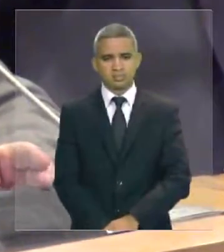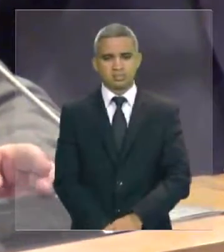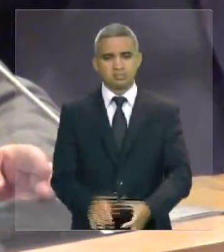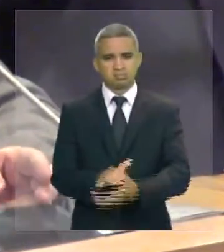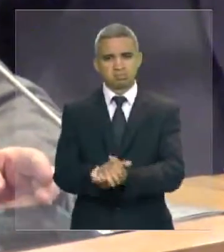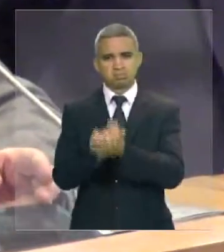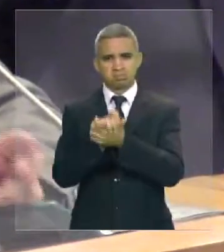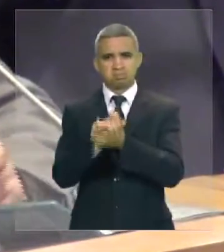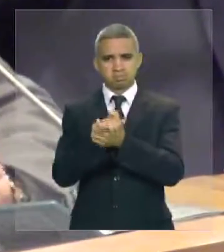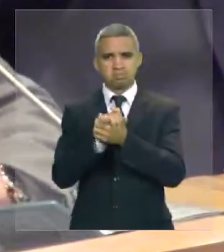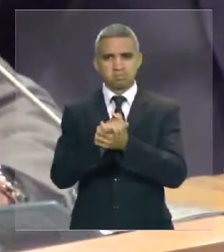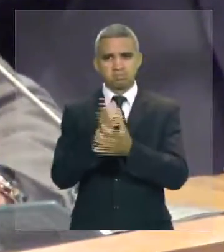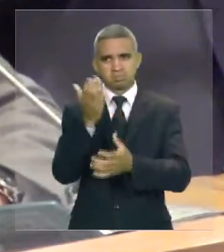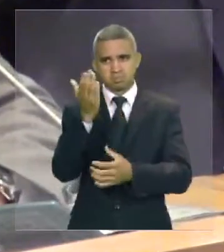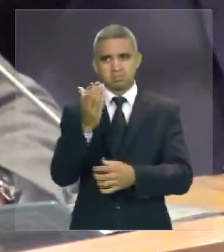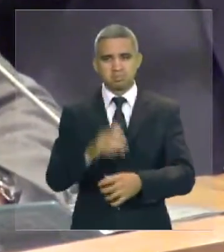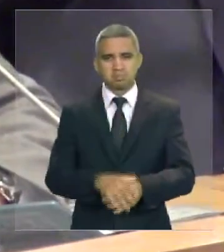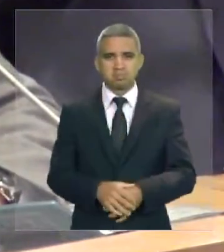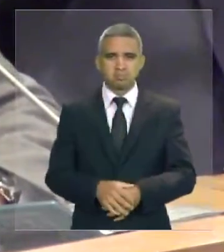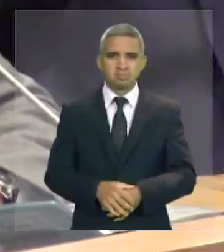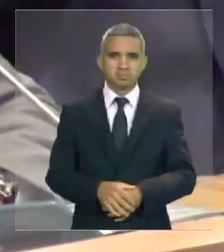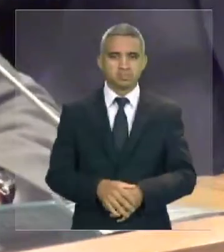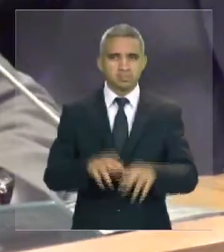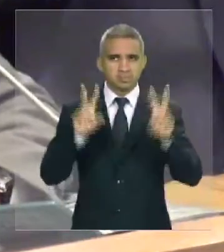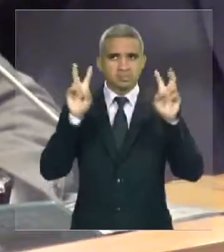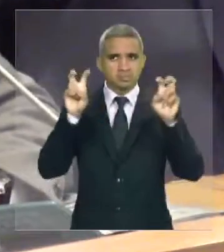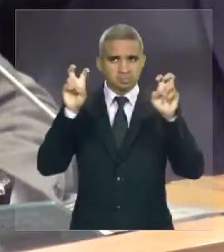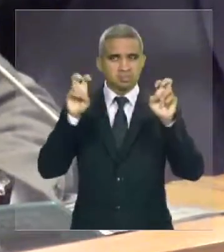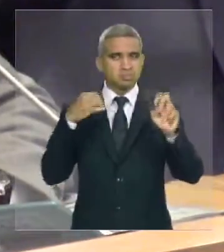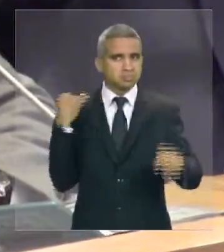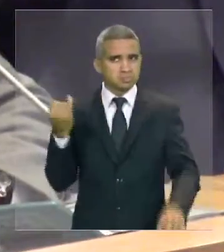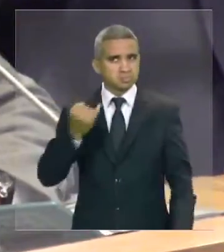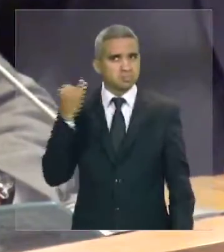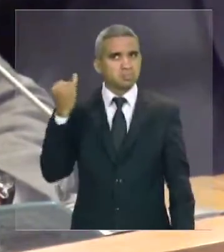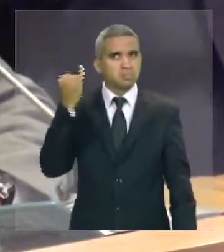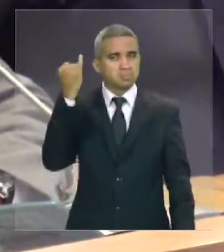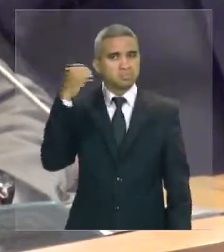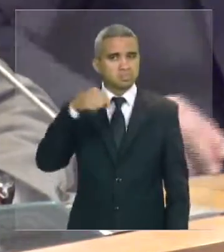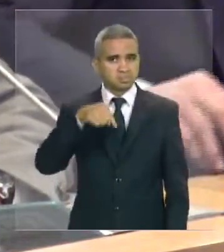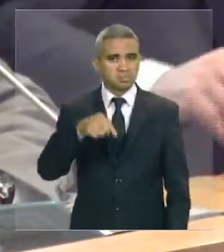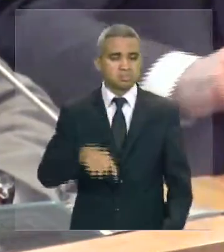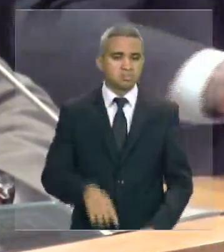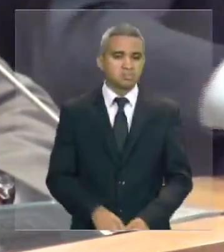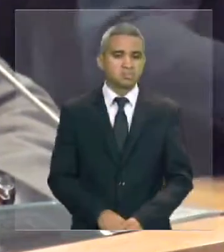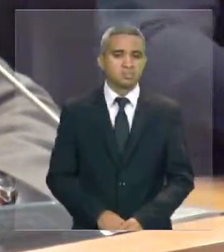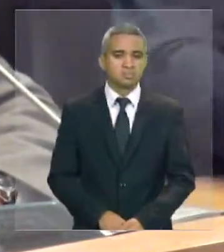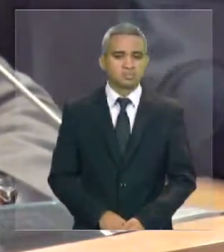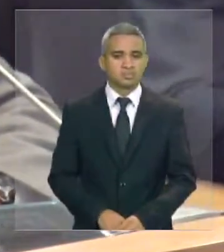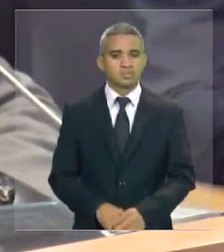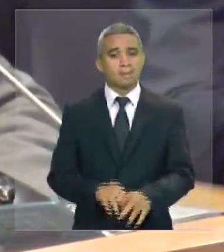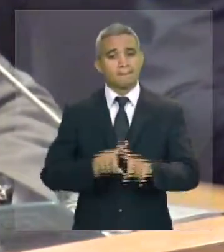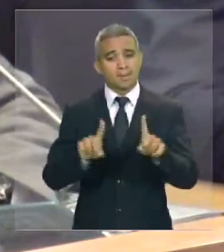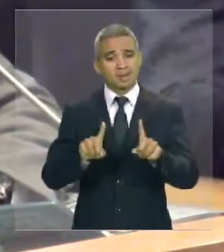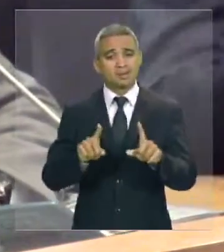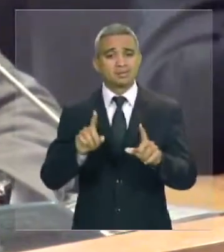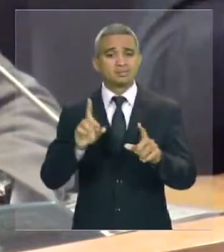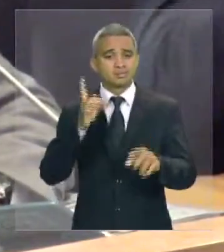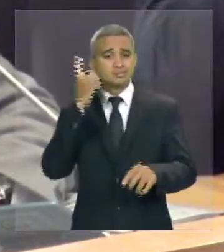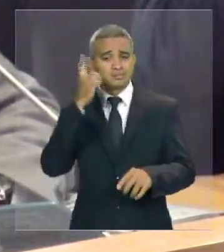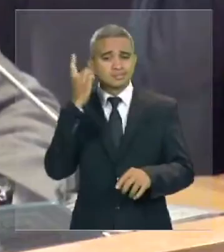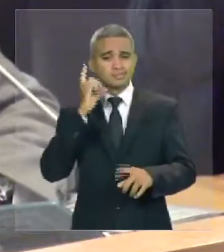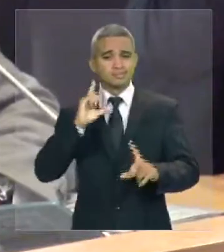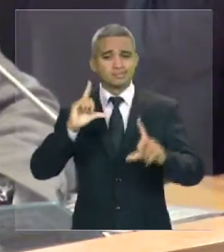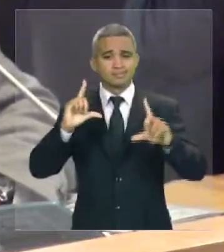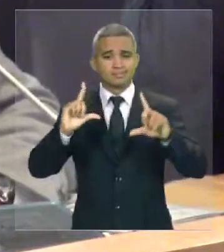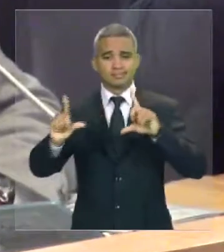Parabenizo Vossa Excelência por trazer este assunto à tribuna desta casa, embora um plenário vazio,